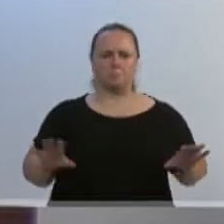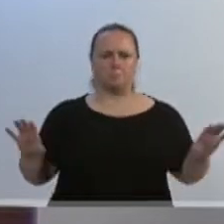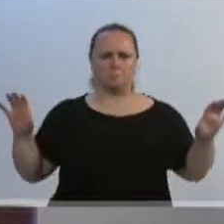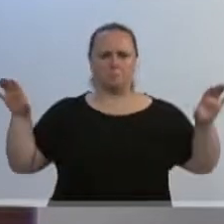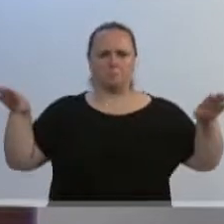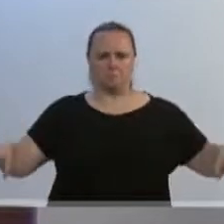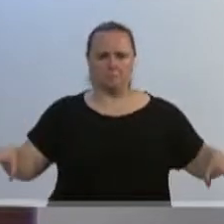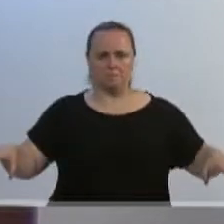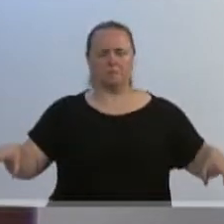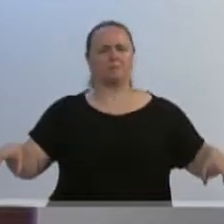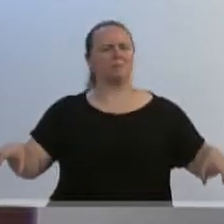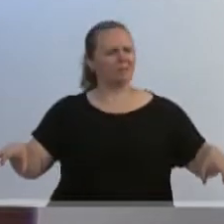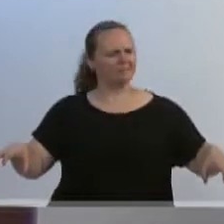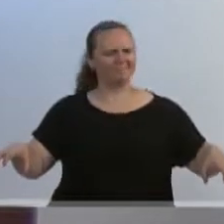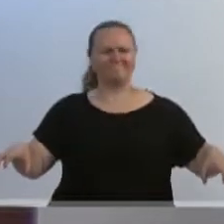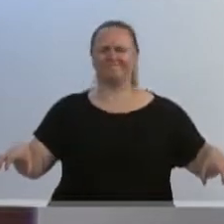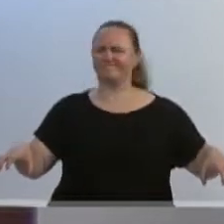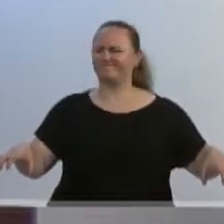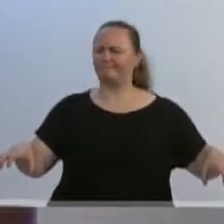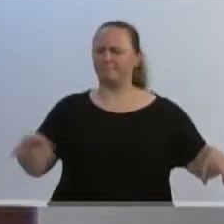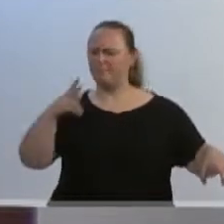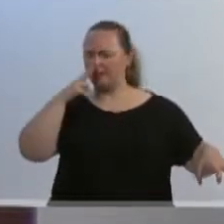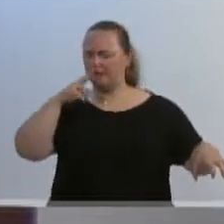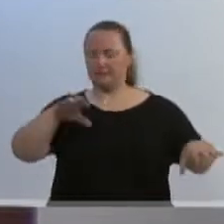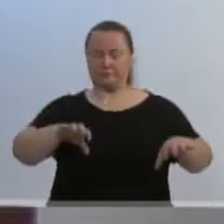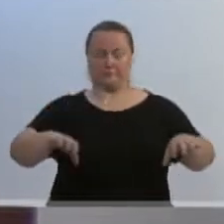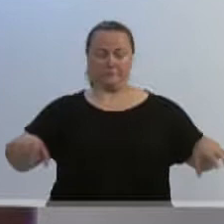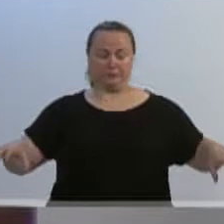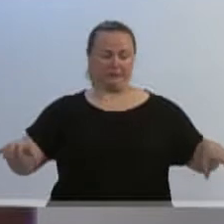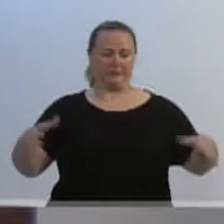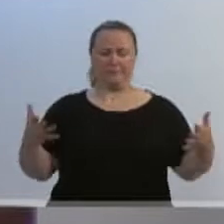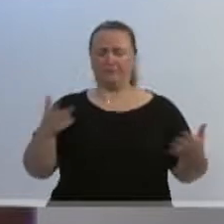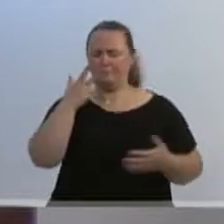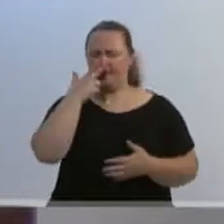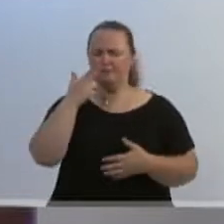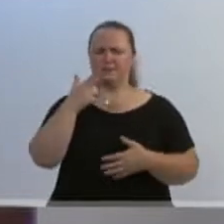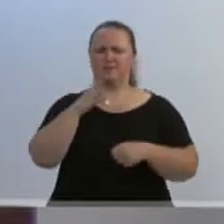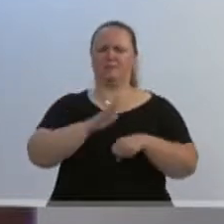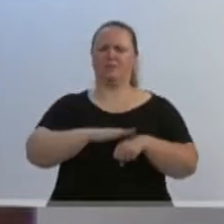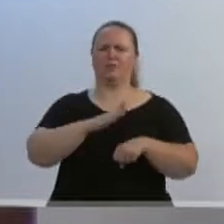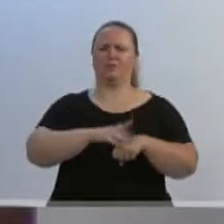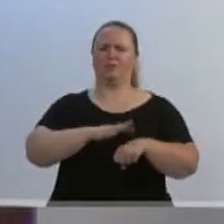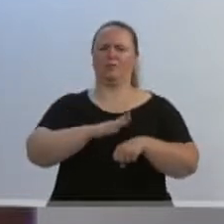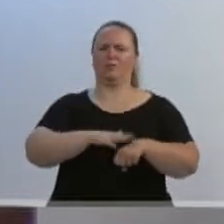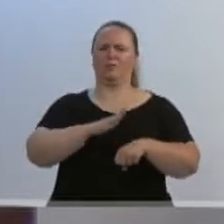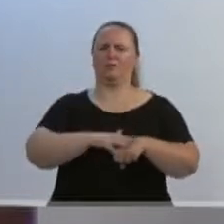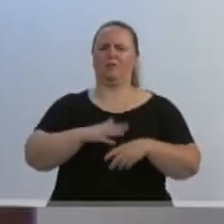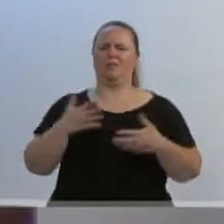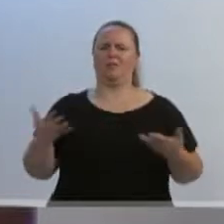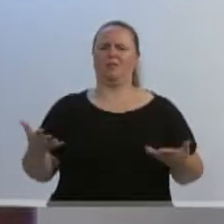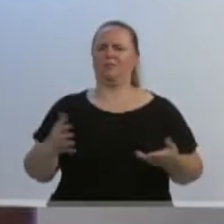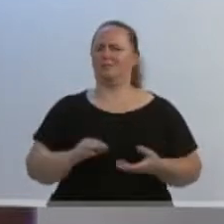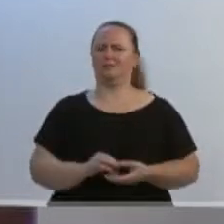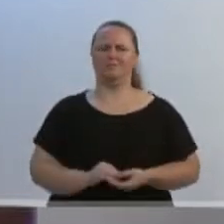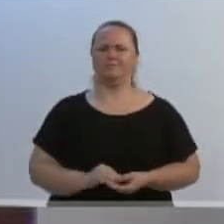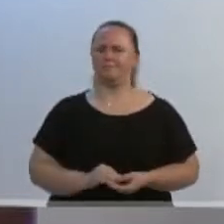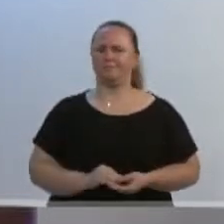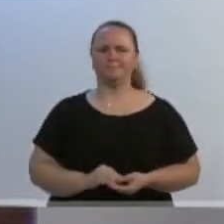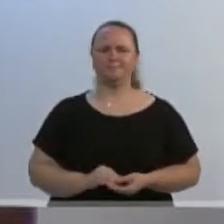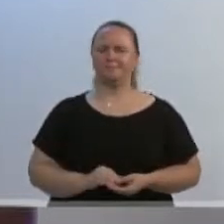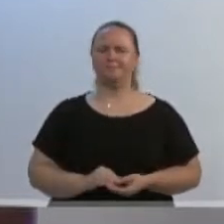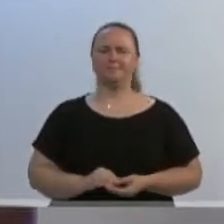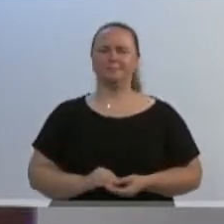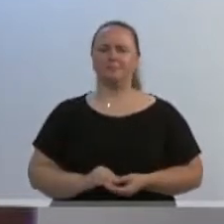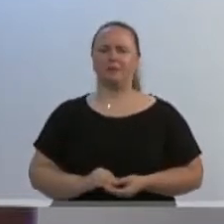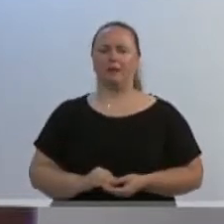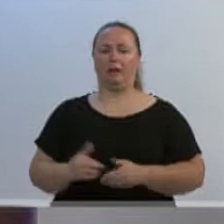vereador Caminha, os extremos às vezes beiram as patologias. O fundamentalismo beira a